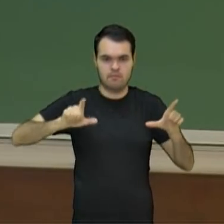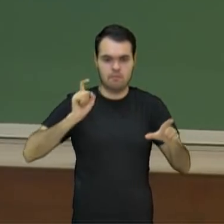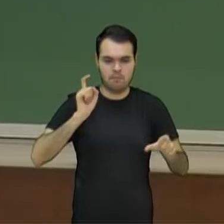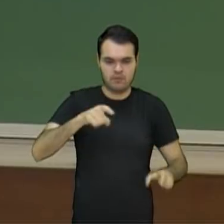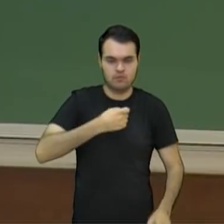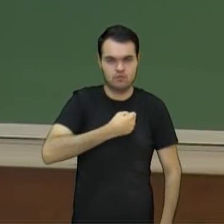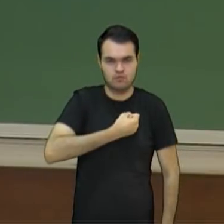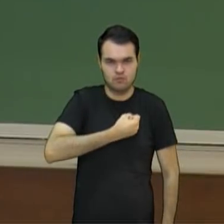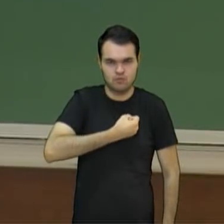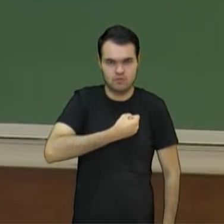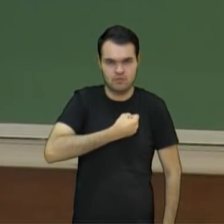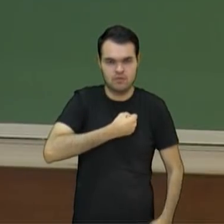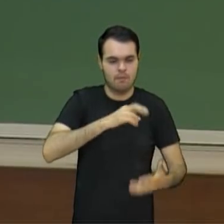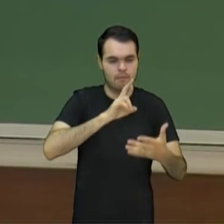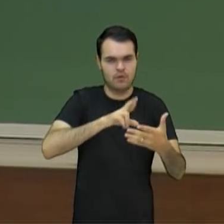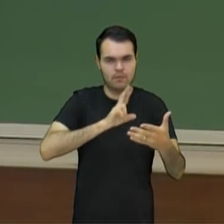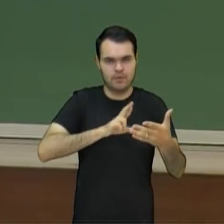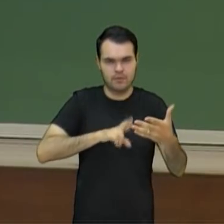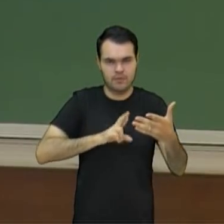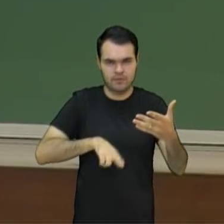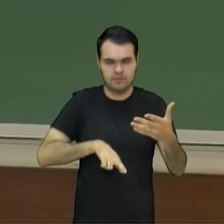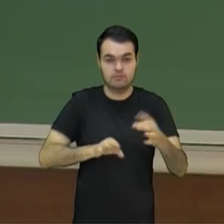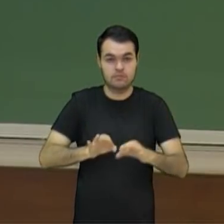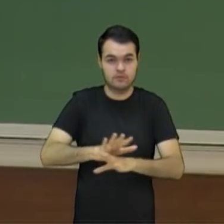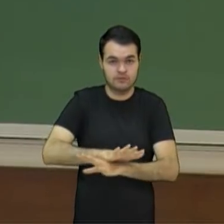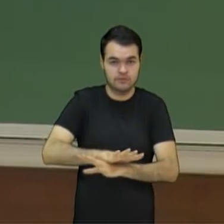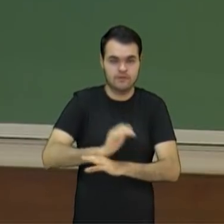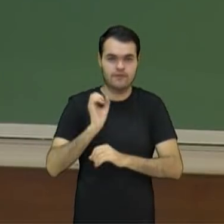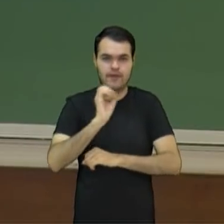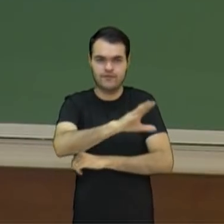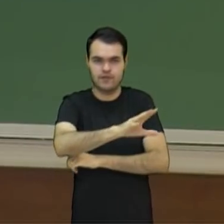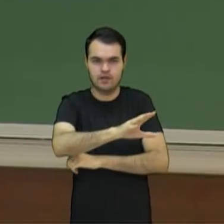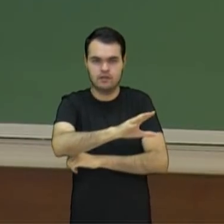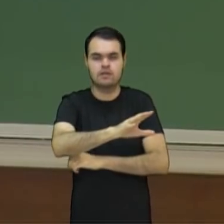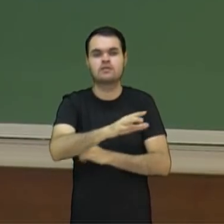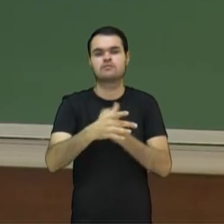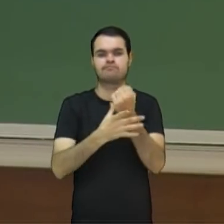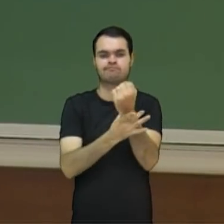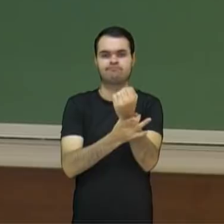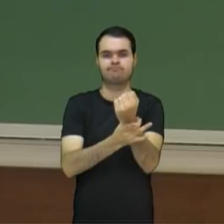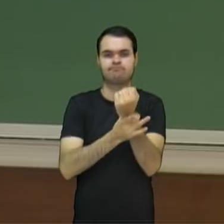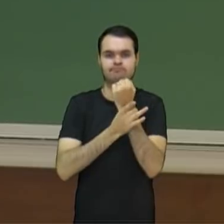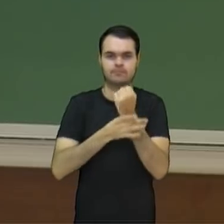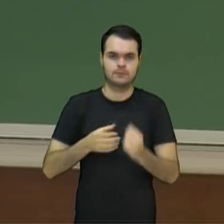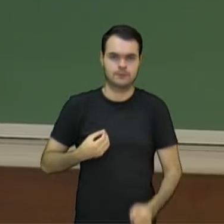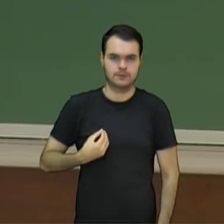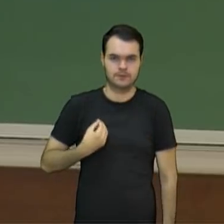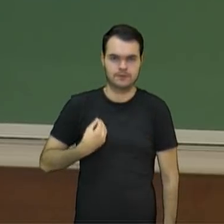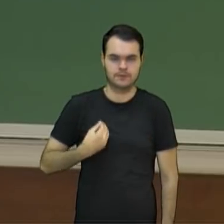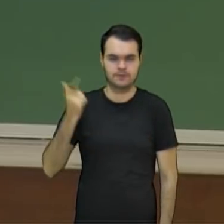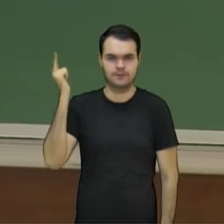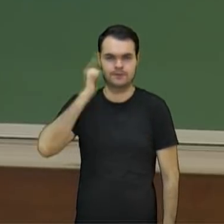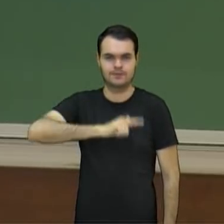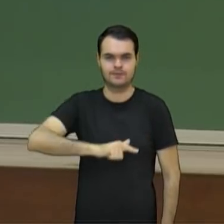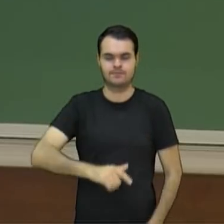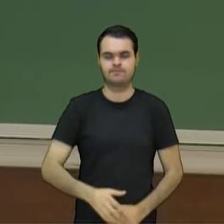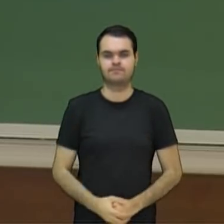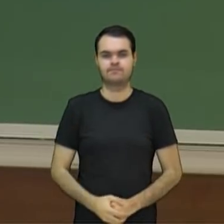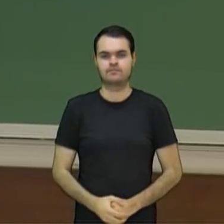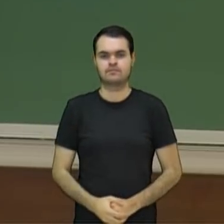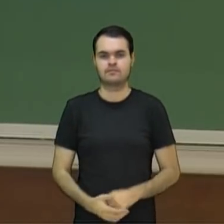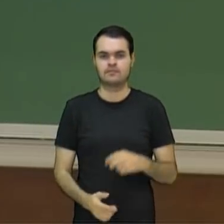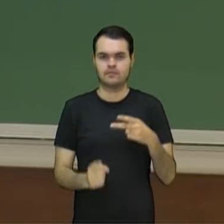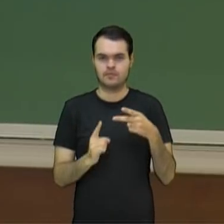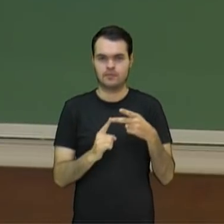número, responder as questões e depois enviar. Aí sim a sua presença estará registrada. E o